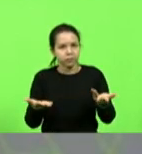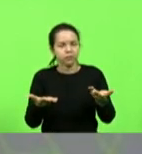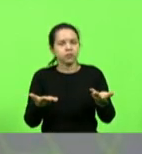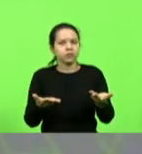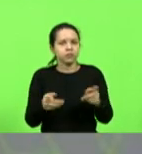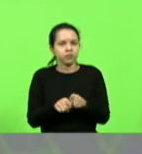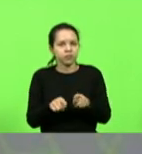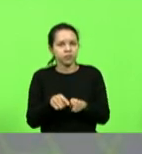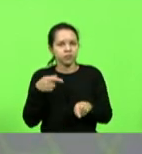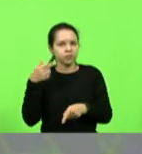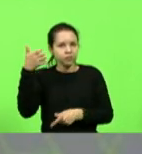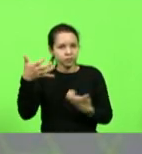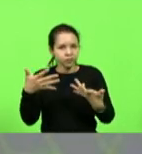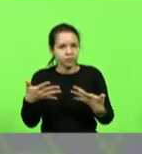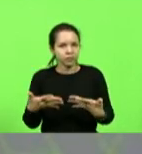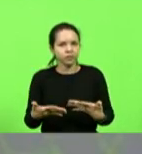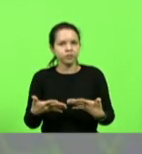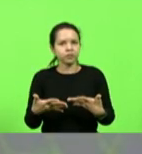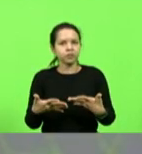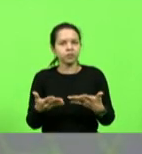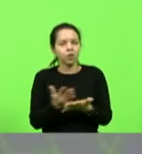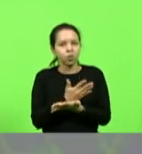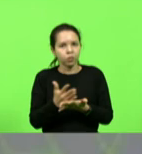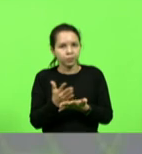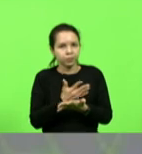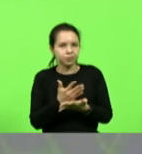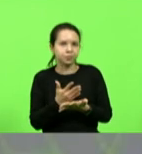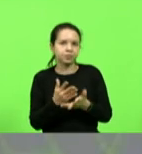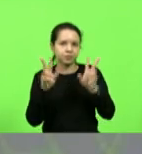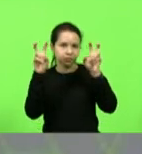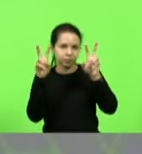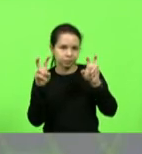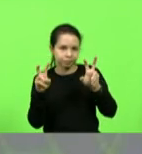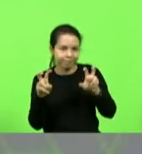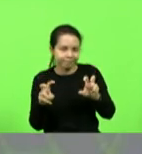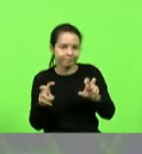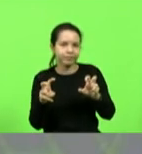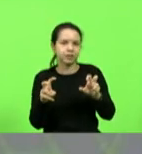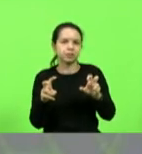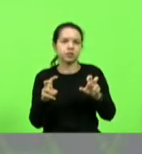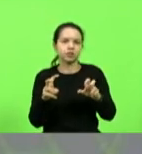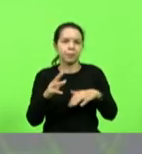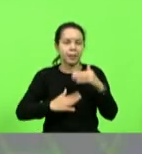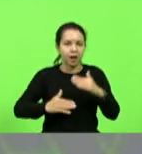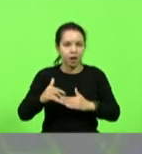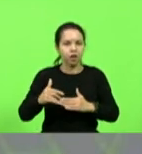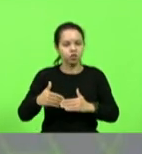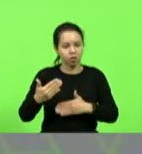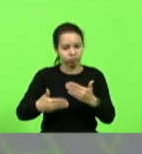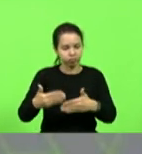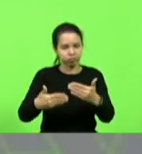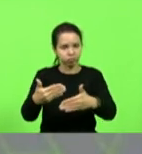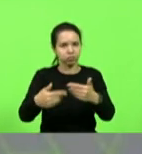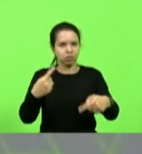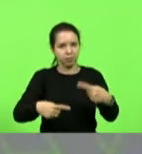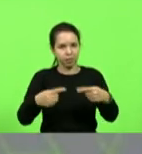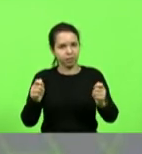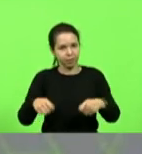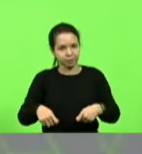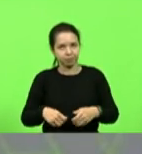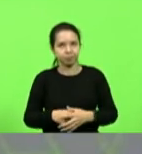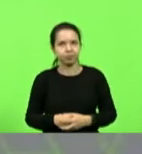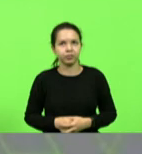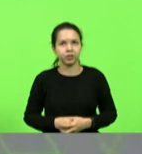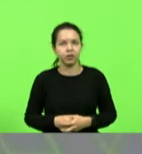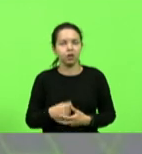trazer algumas questões mais, talvez, pragmáticas, mais práticas, para que a gente possa avançar nesse debate. Eu mencionava, então, nós